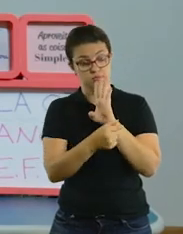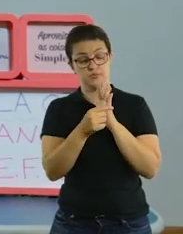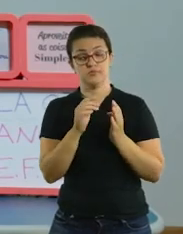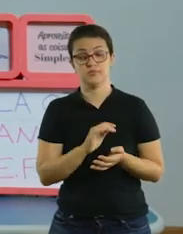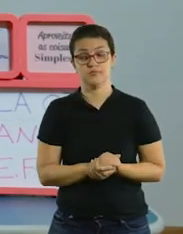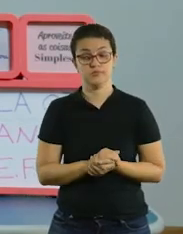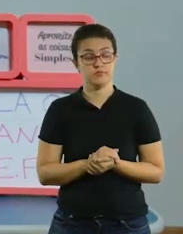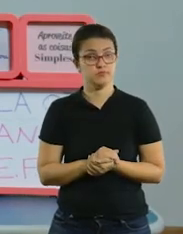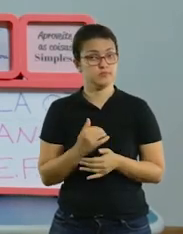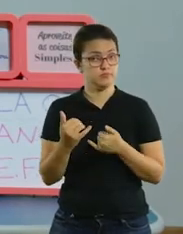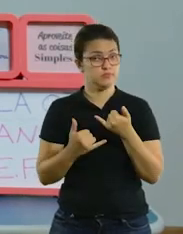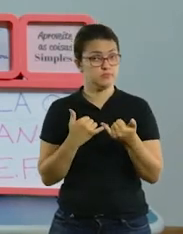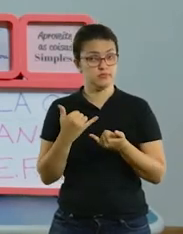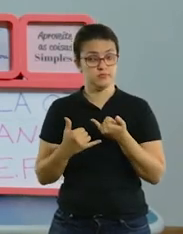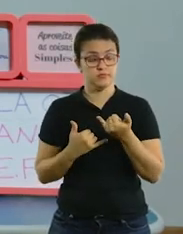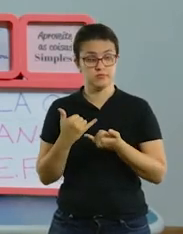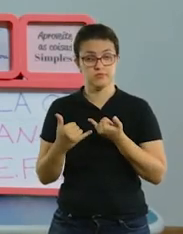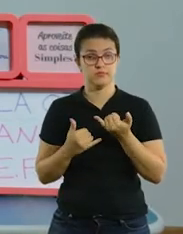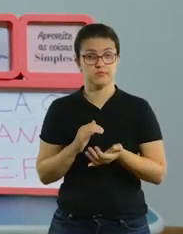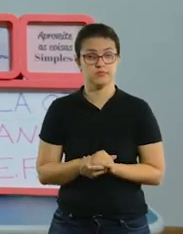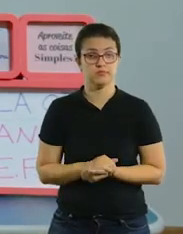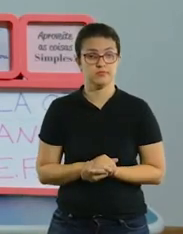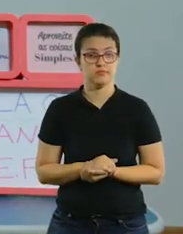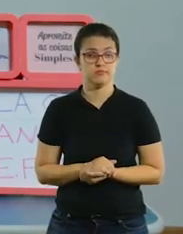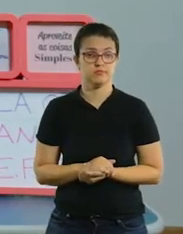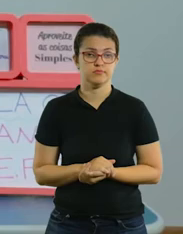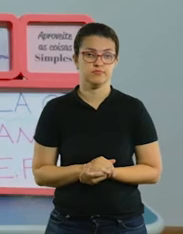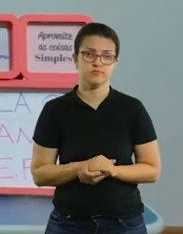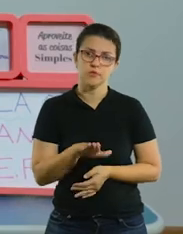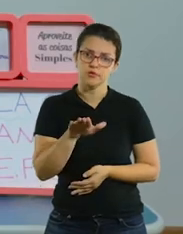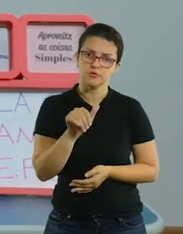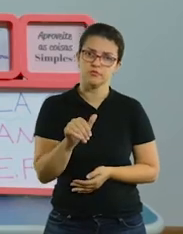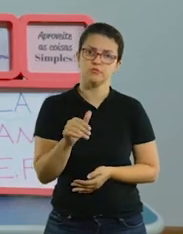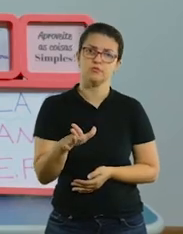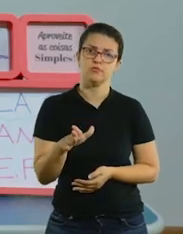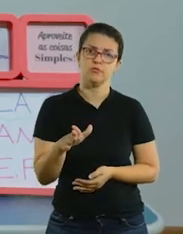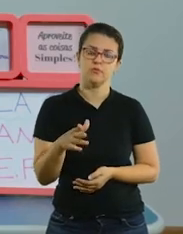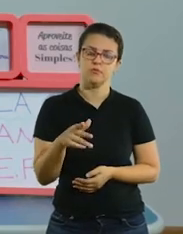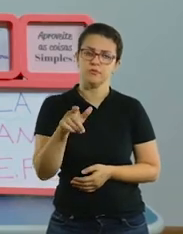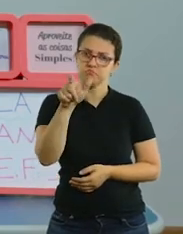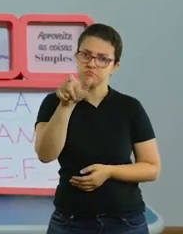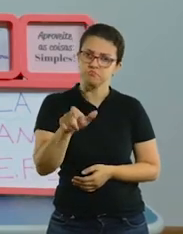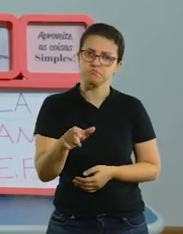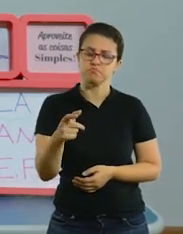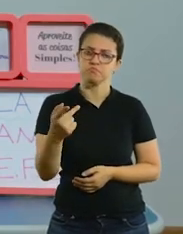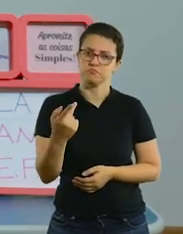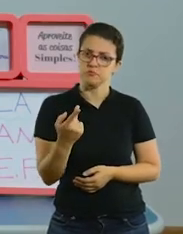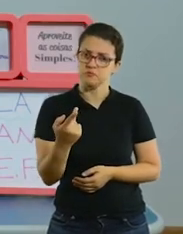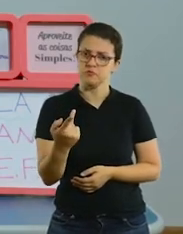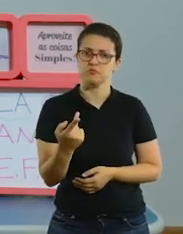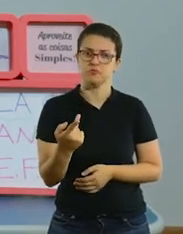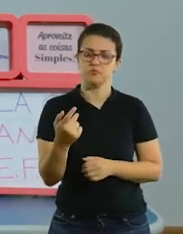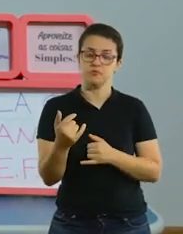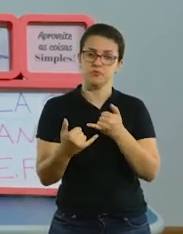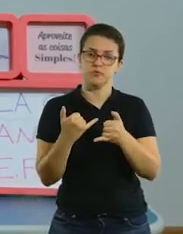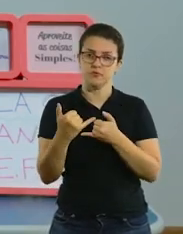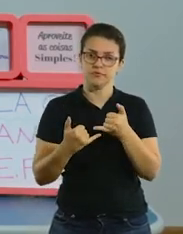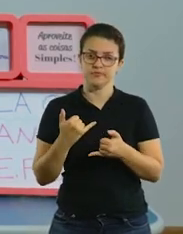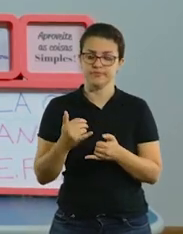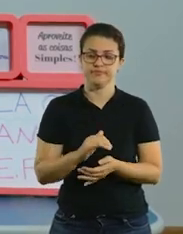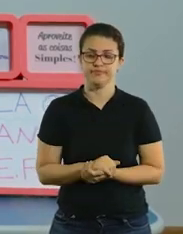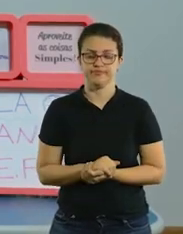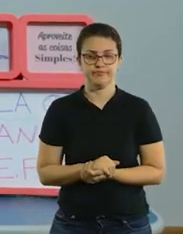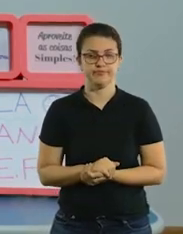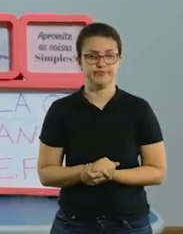ao jogo? Você está com uma outra pessoa para jogar, certo? Você vai pedir para ela